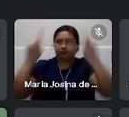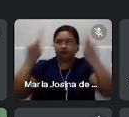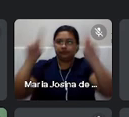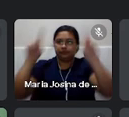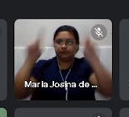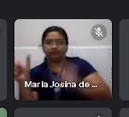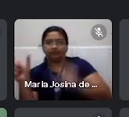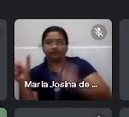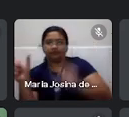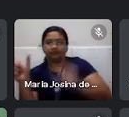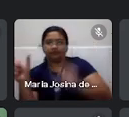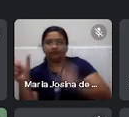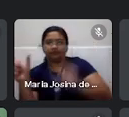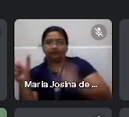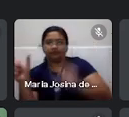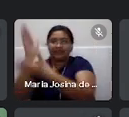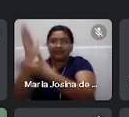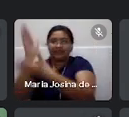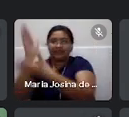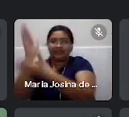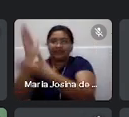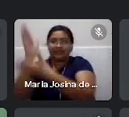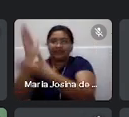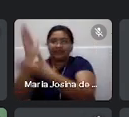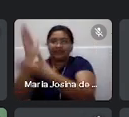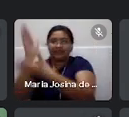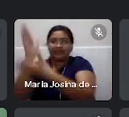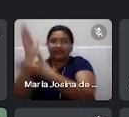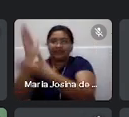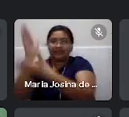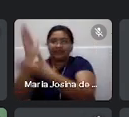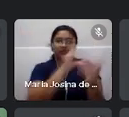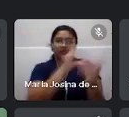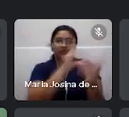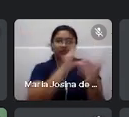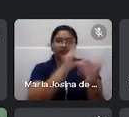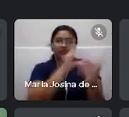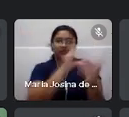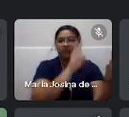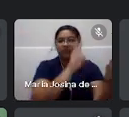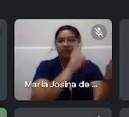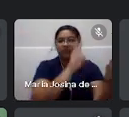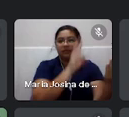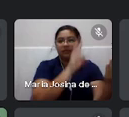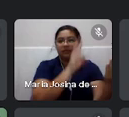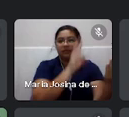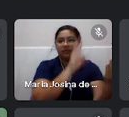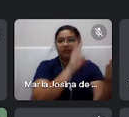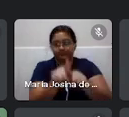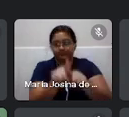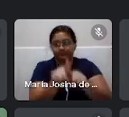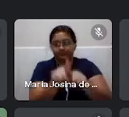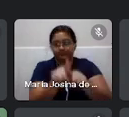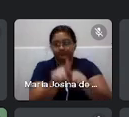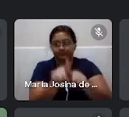2. Eu tenho que descontar o raio para cada lado e para cima e para baixo.